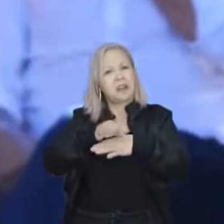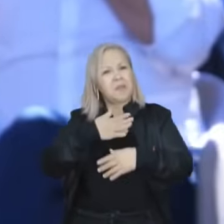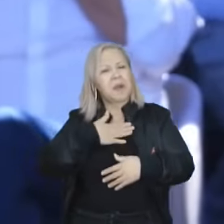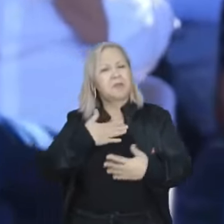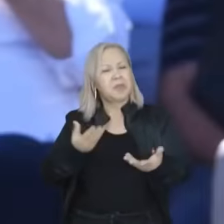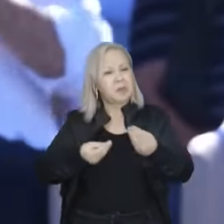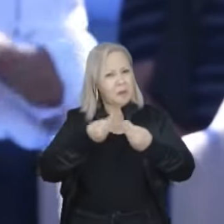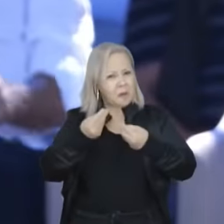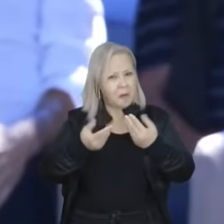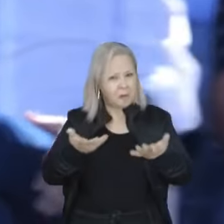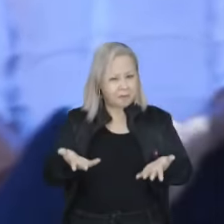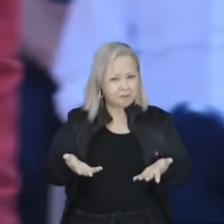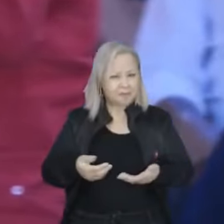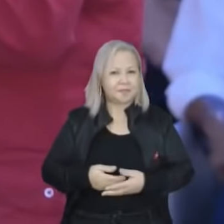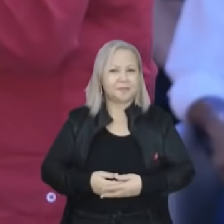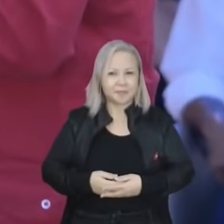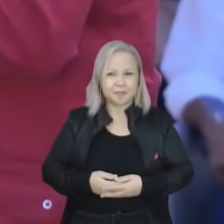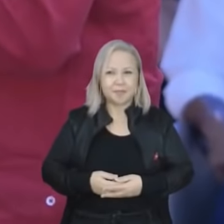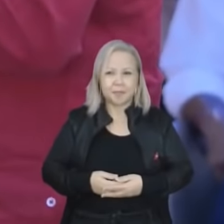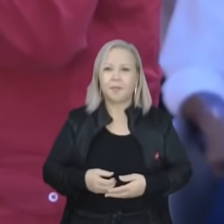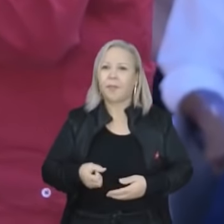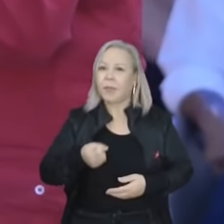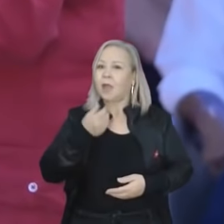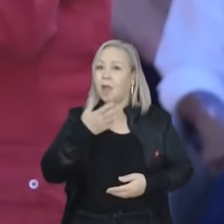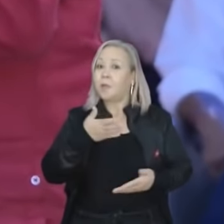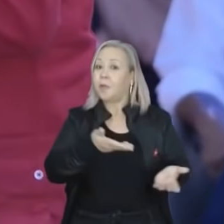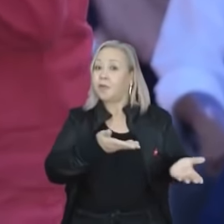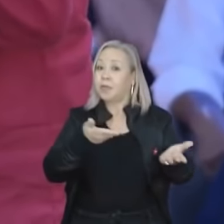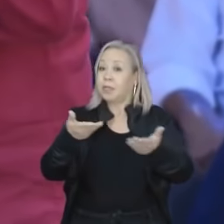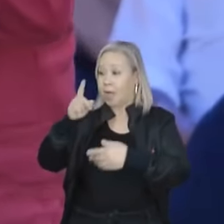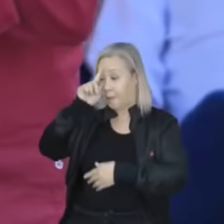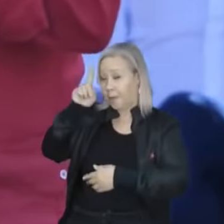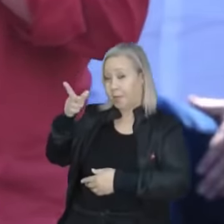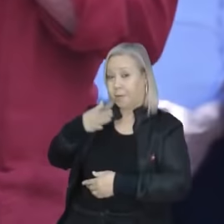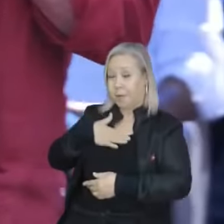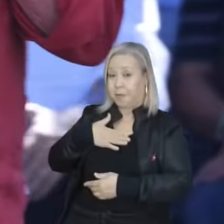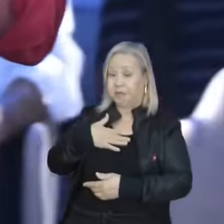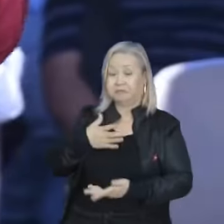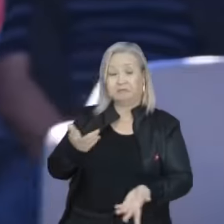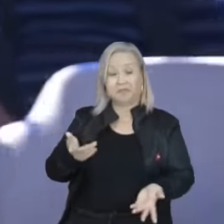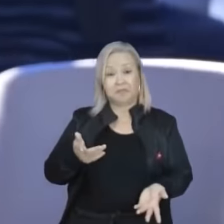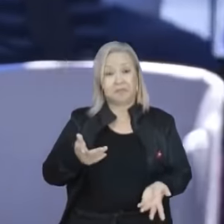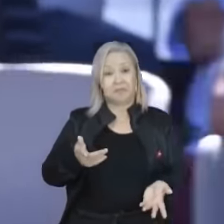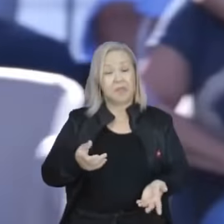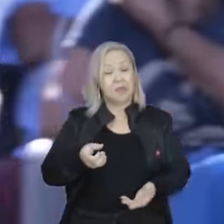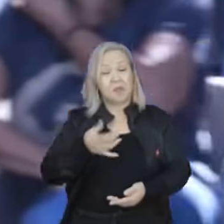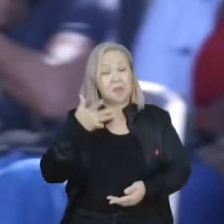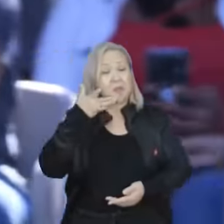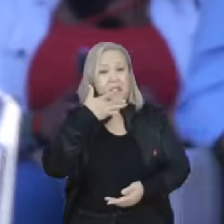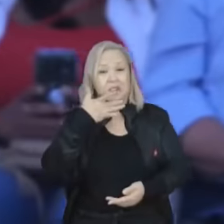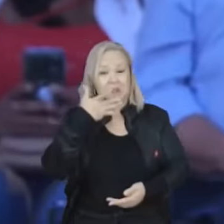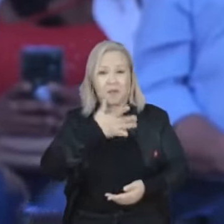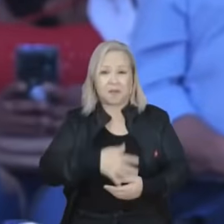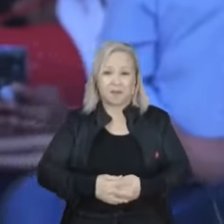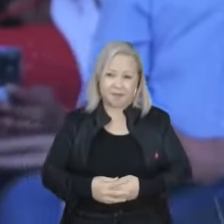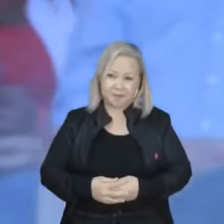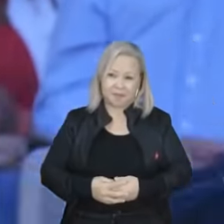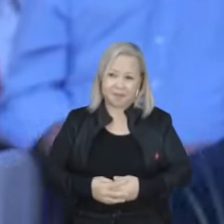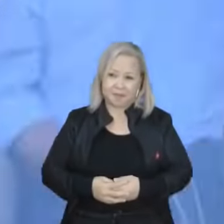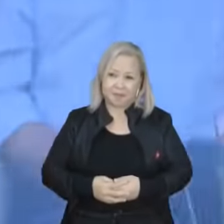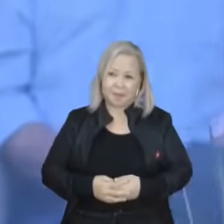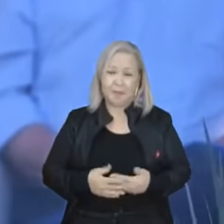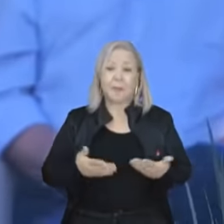Faz tempo. Ela é boa quando você manda. Quando você não manda, ela não fica tão boa. Mas, gente, então o que é que nós temos